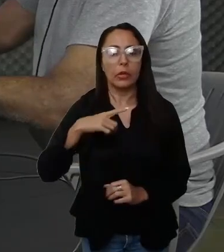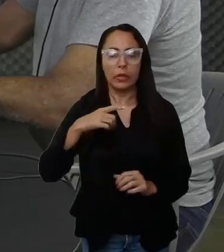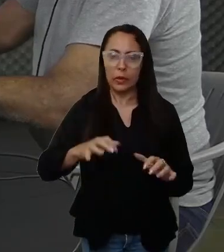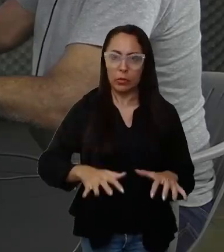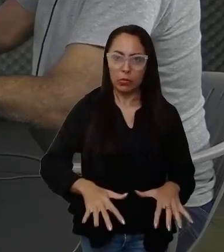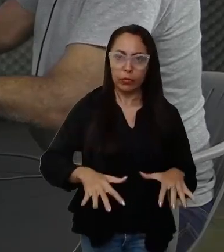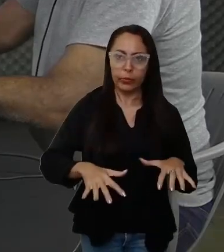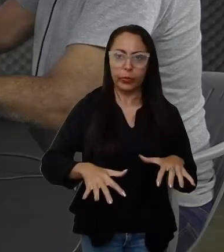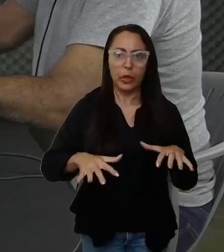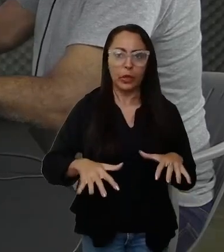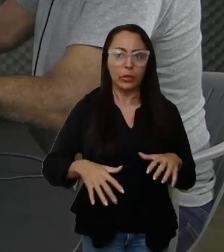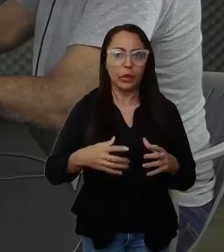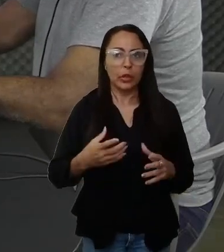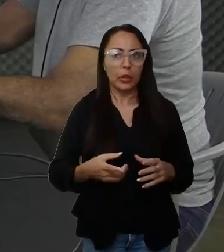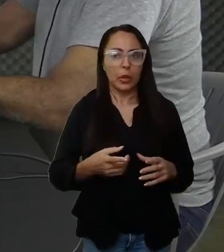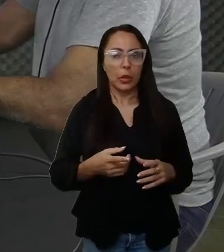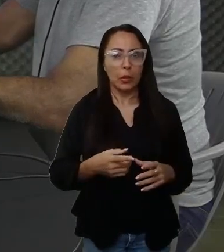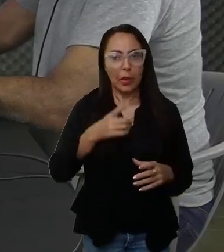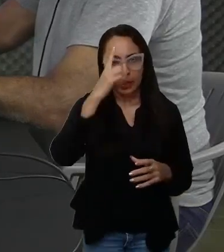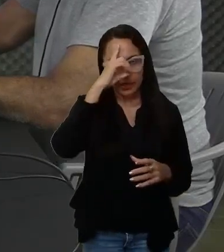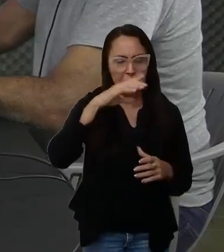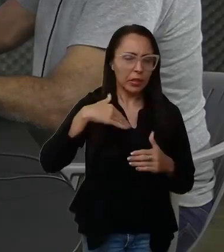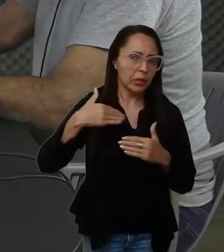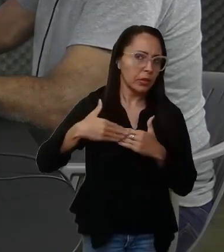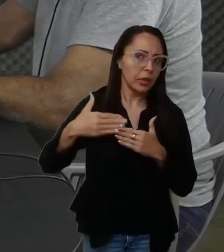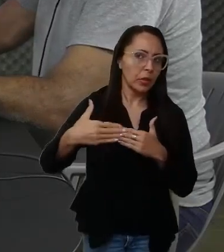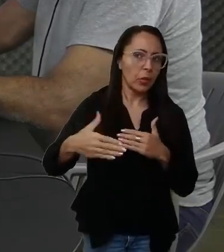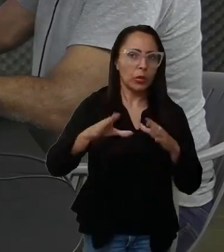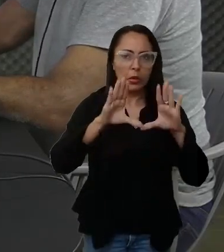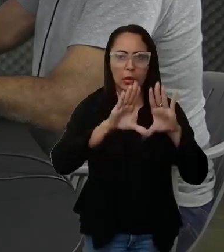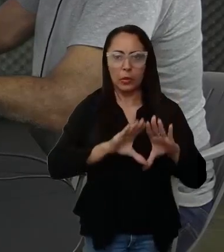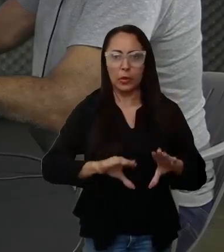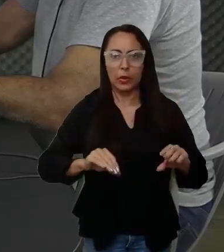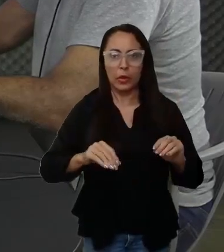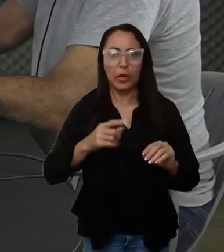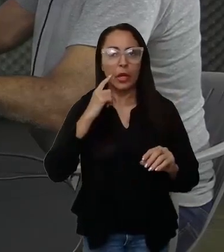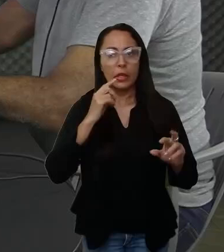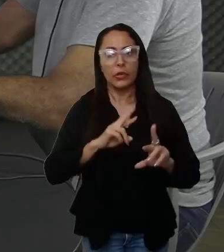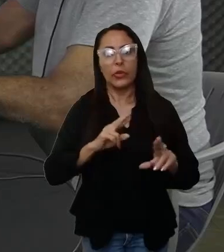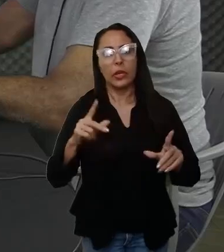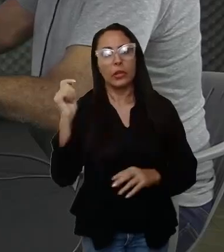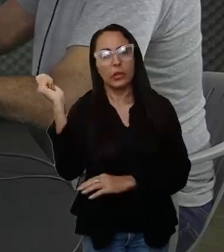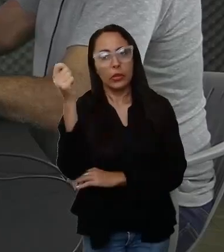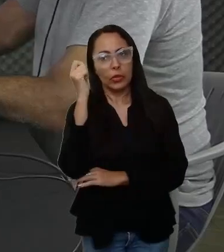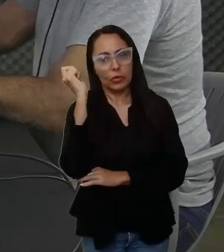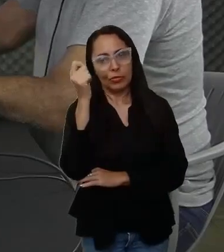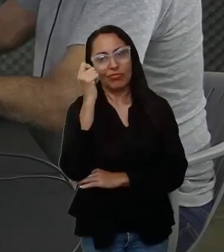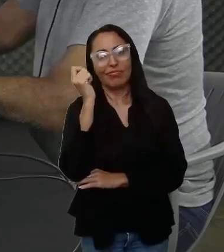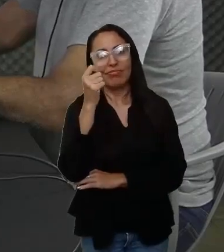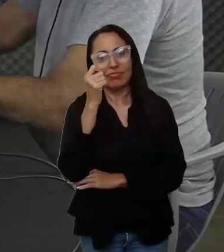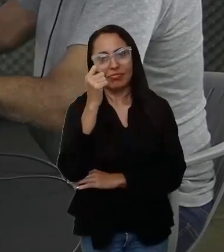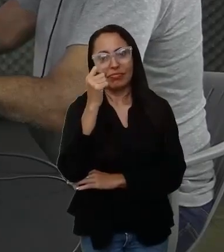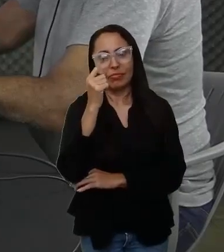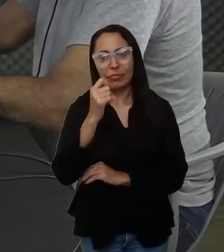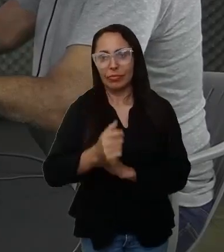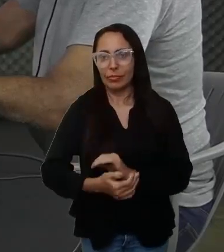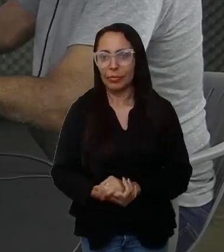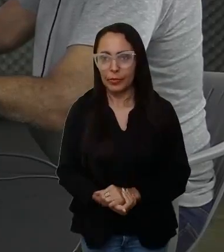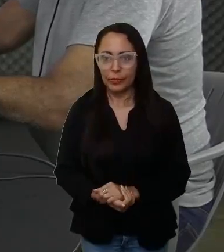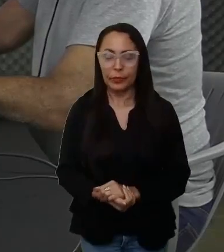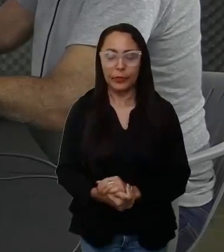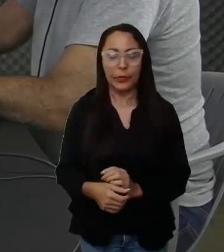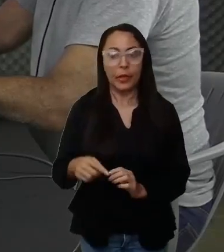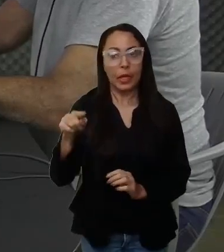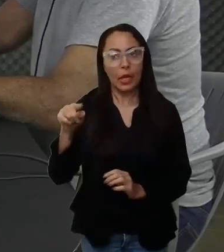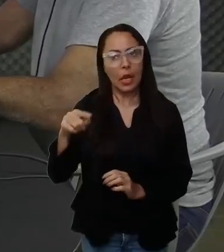mas dias depois já se dissipou. É diferente da geografia lá do Rio Grande do Sul. Está estabilizada, né? Lá